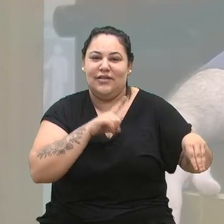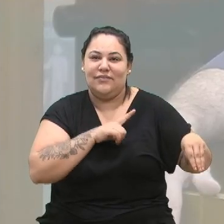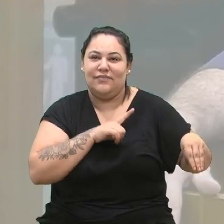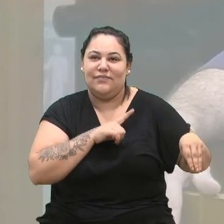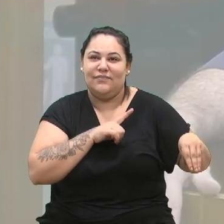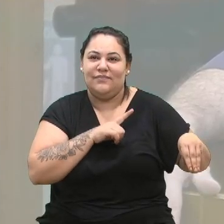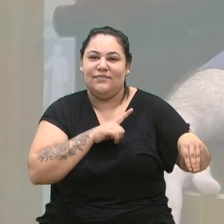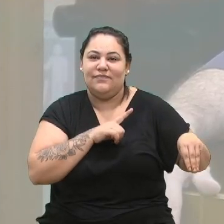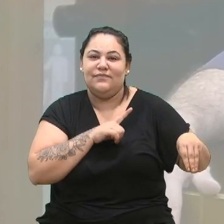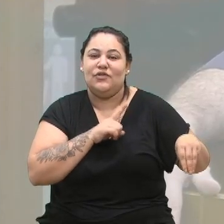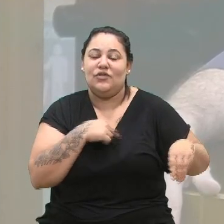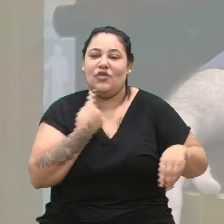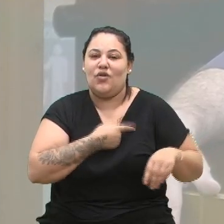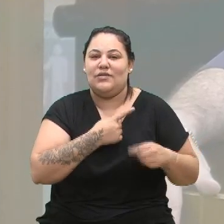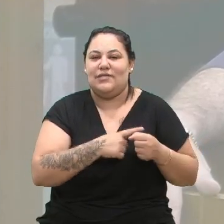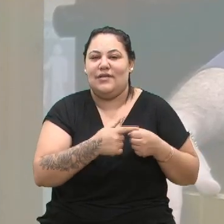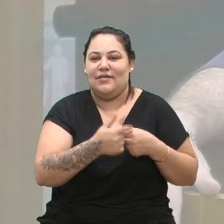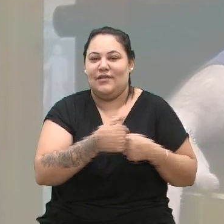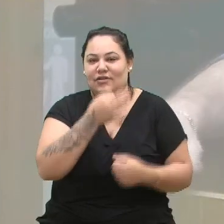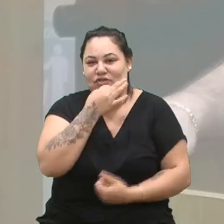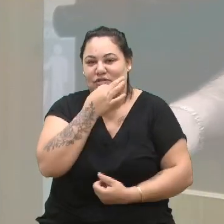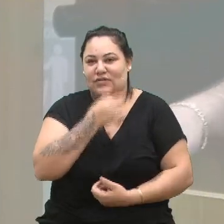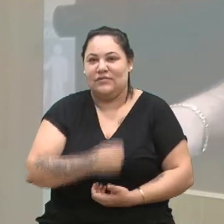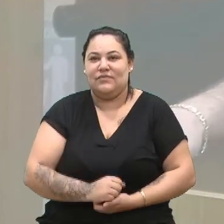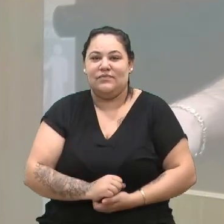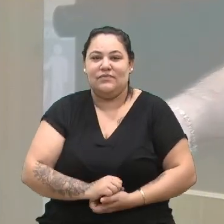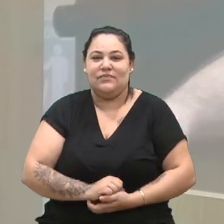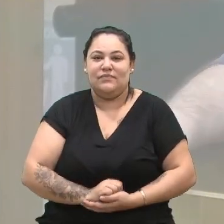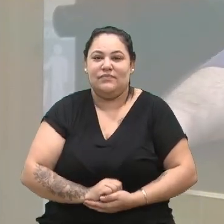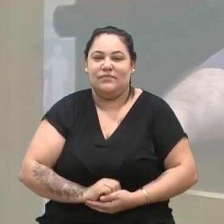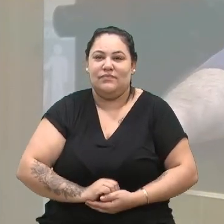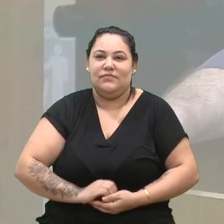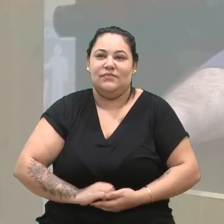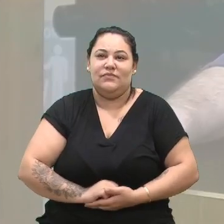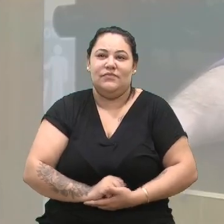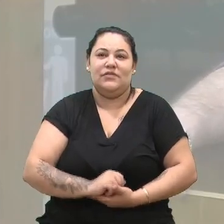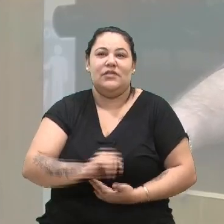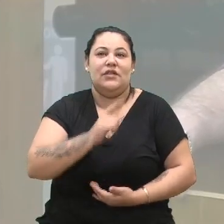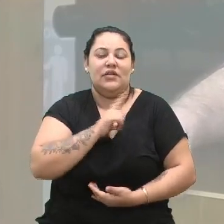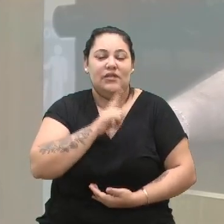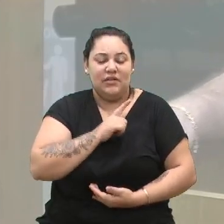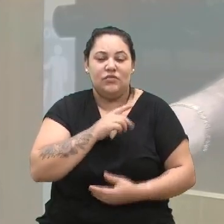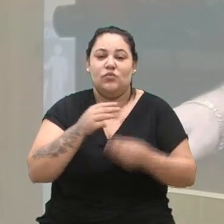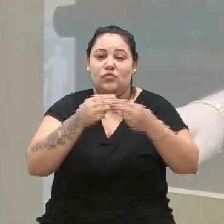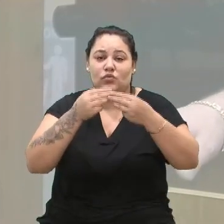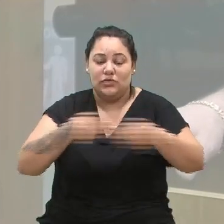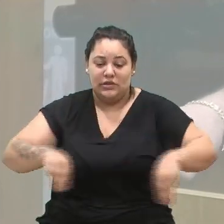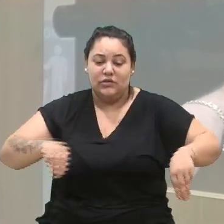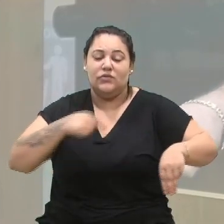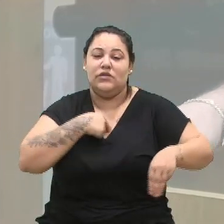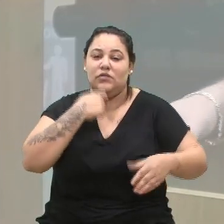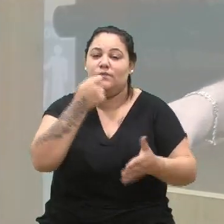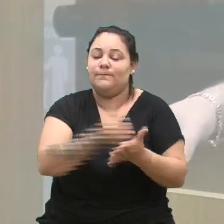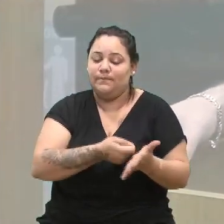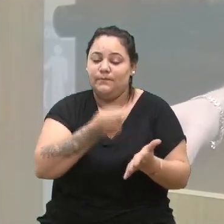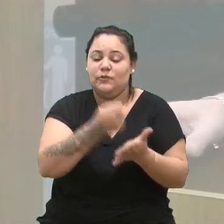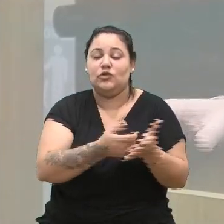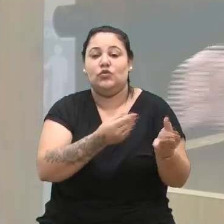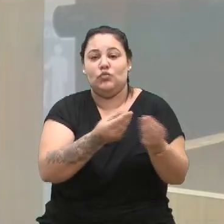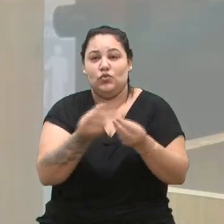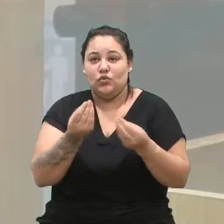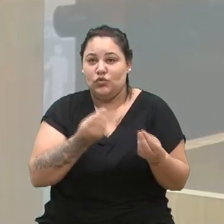em nosso município. Nós temos um museu que eu luto diuturnamente também desde 2021, inclusive com recursos